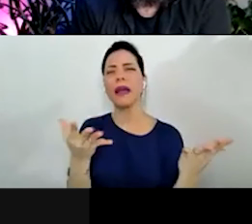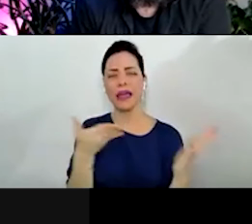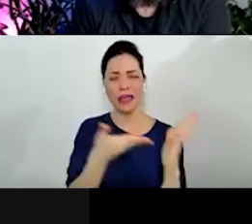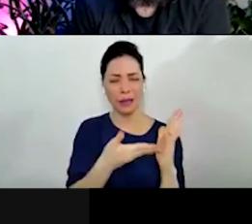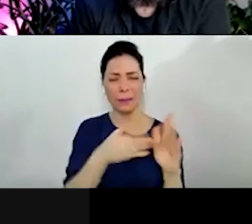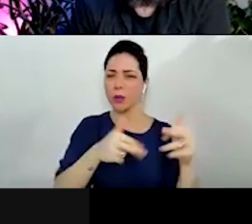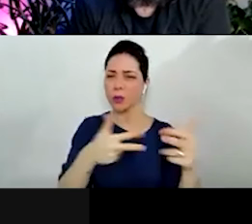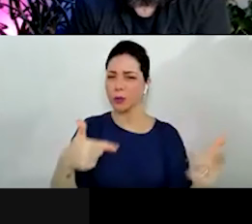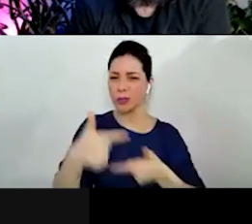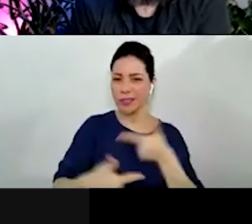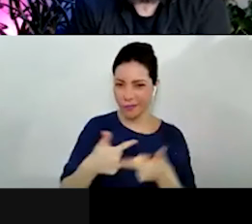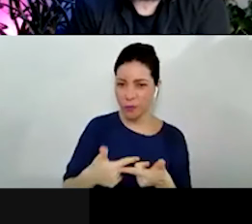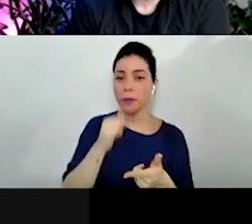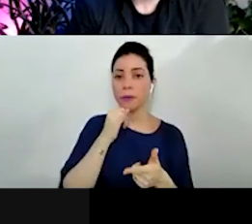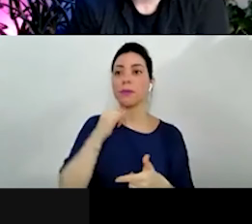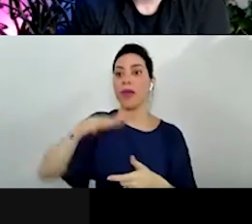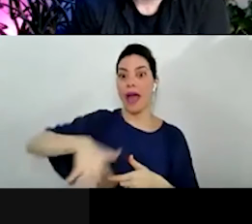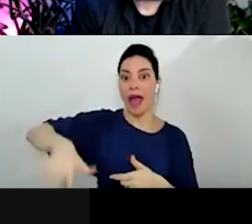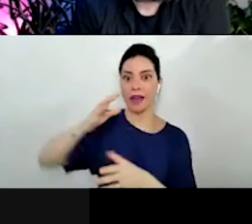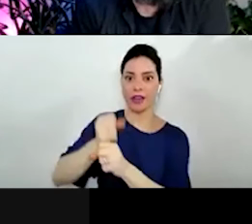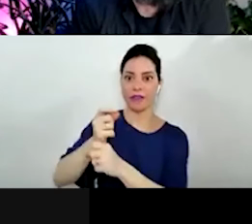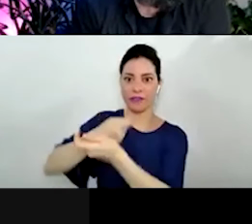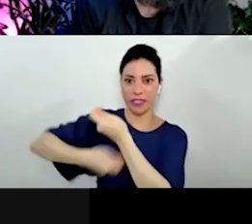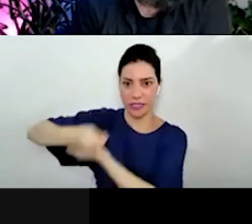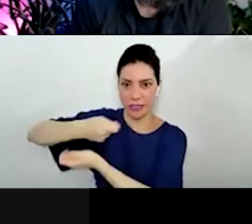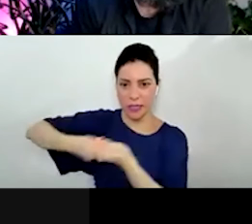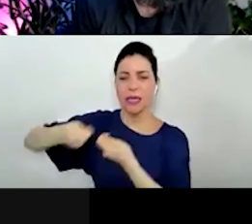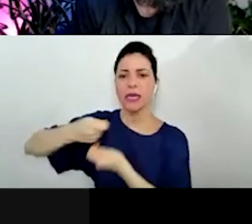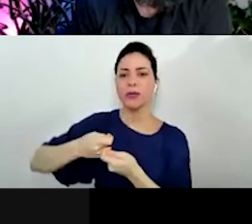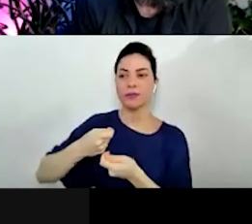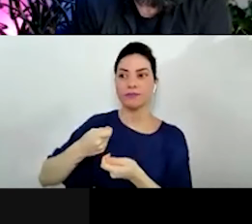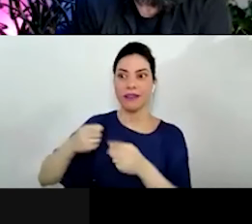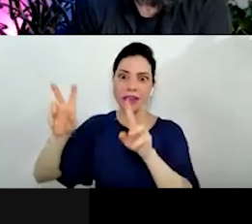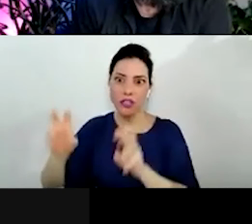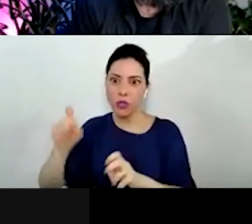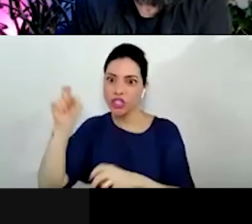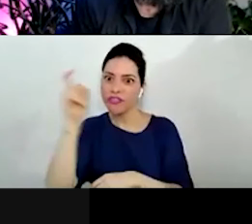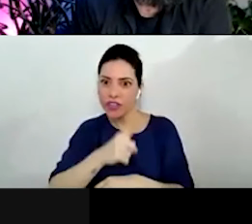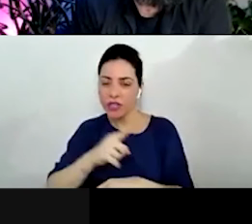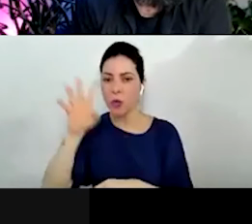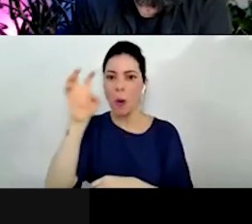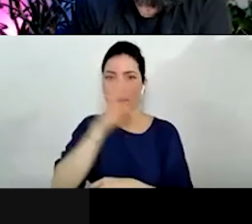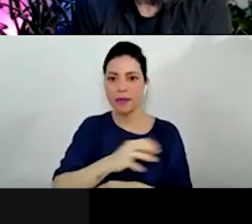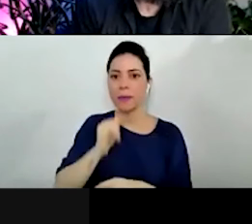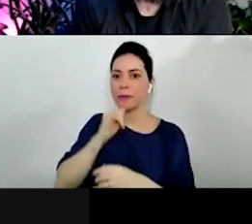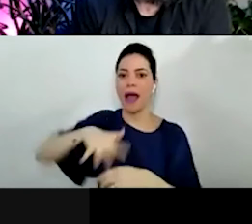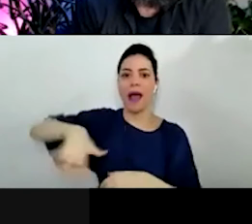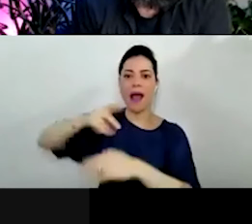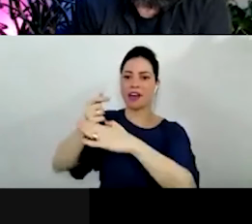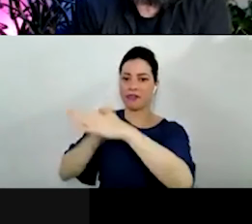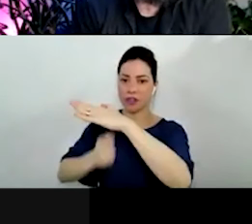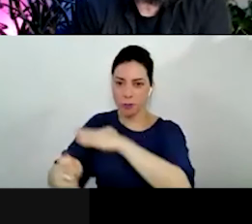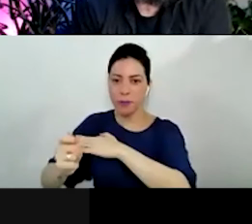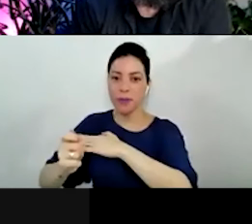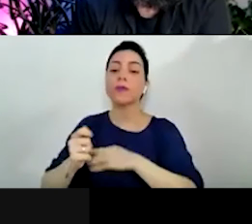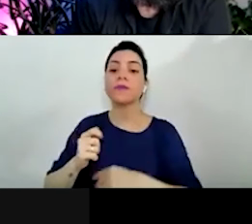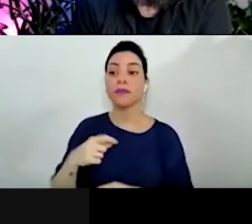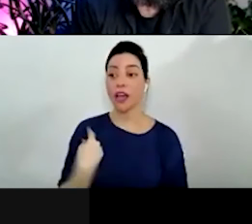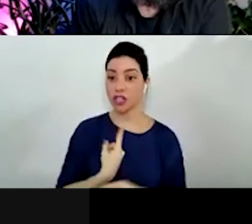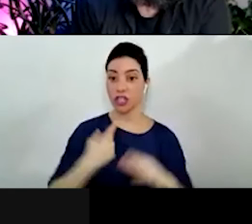quando eu entro no mercado financeiro por exemplo trabalha com questões difíceis e complexas como por exemplo investimentos a gente mora em um